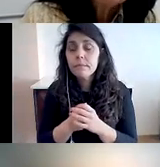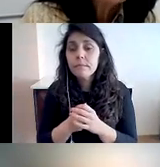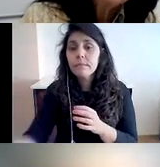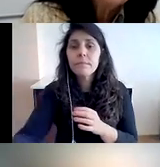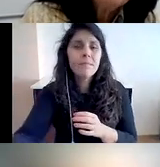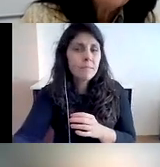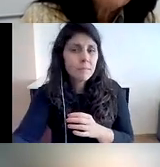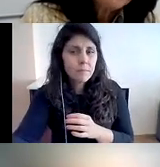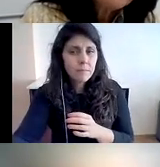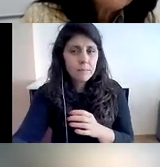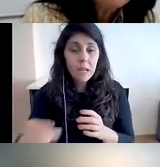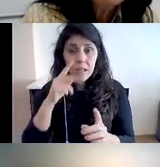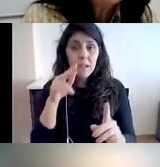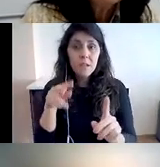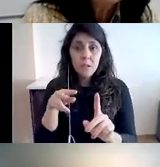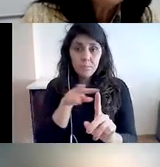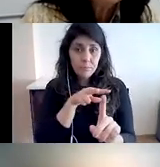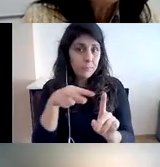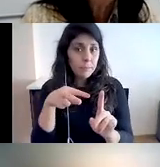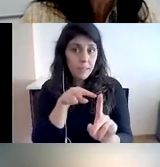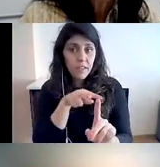a perspectiva, digamos assim,